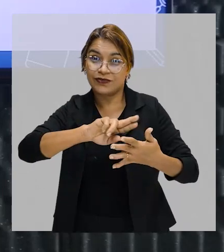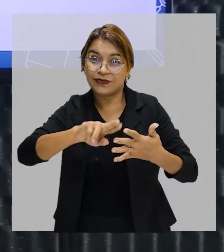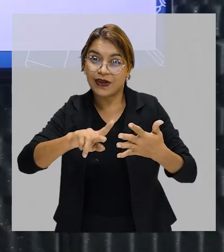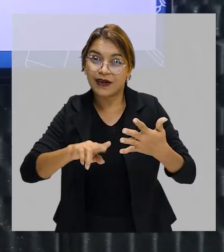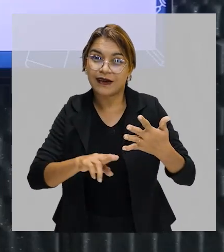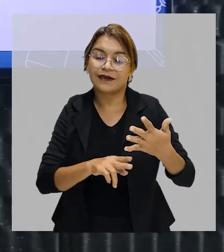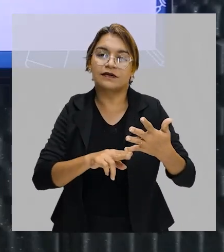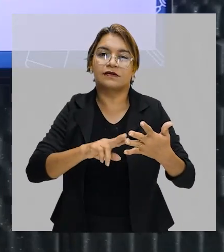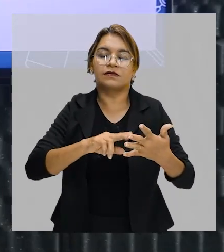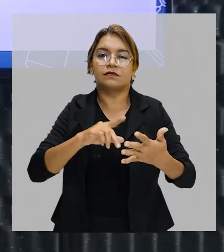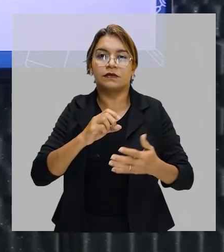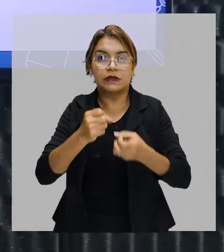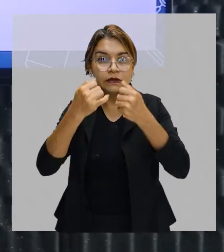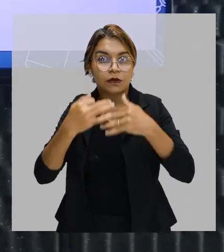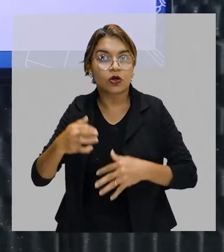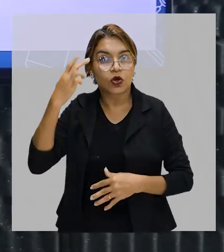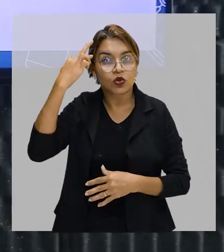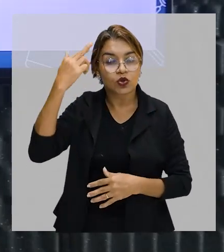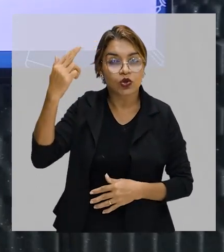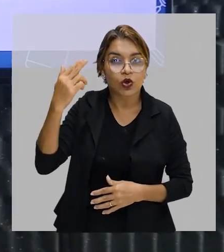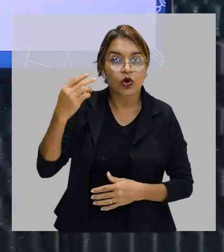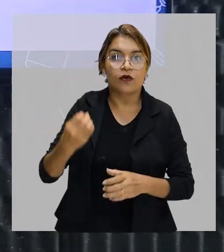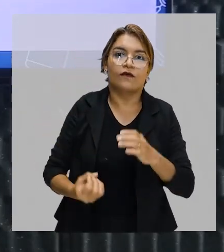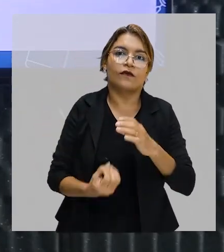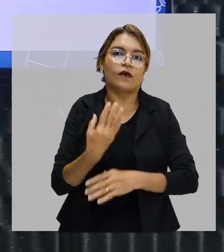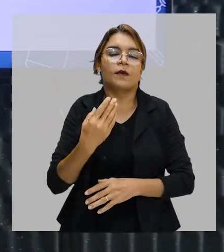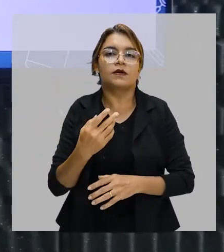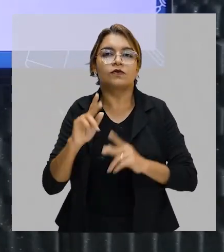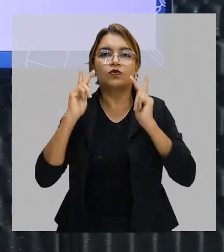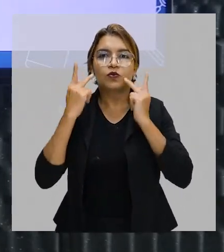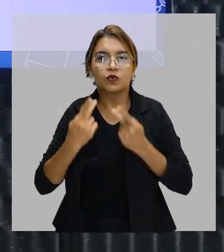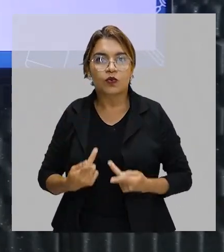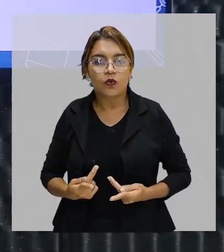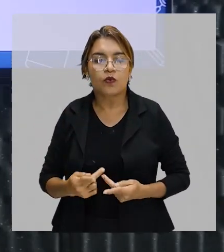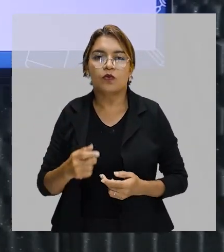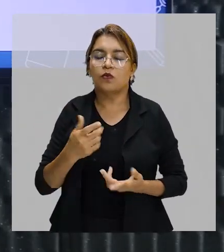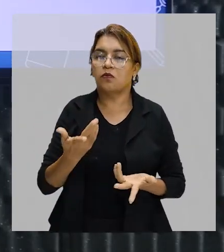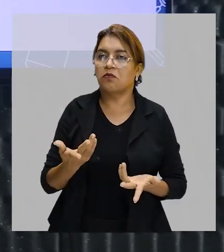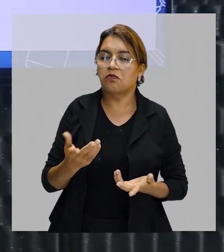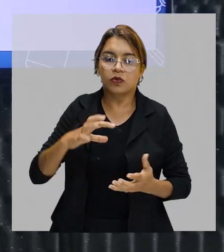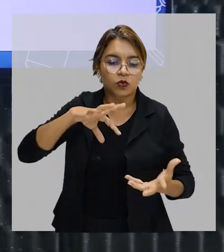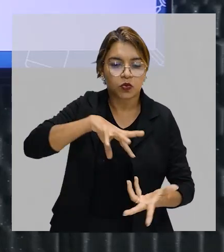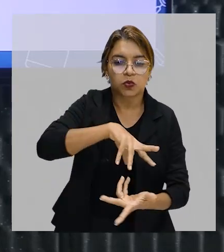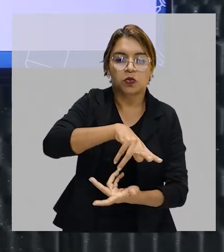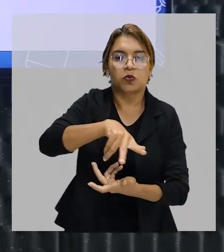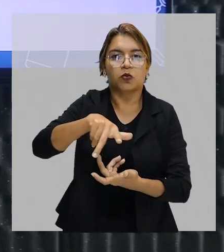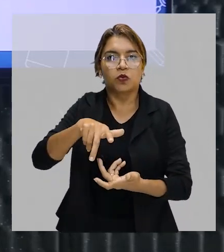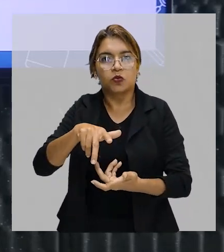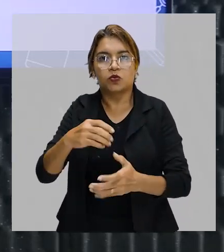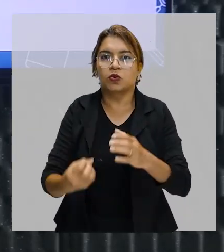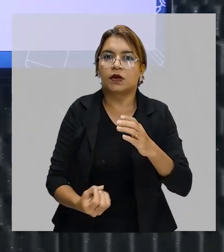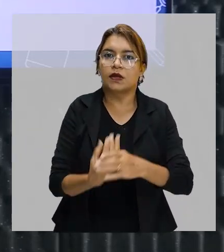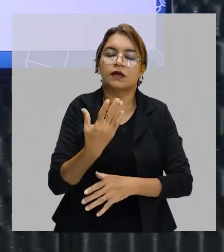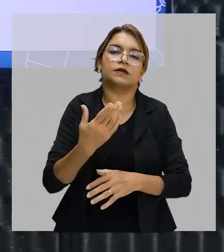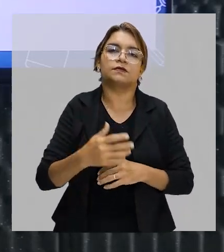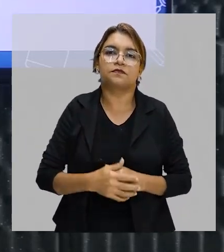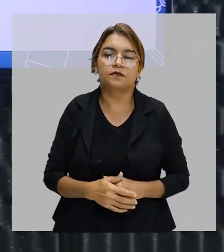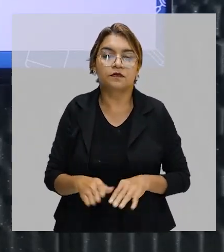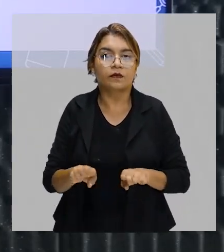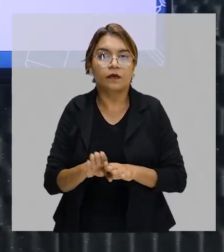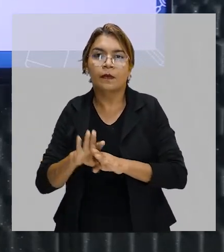elas contam histórias de formação do homem, do mundo, de formação